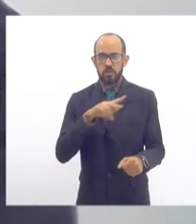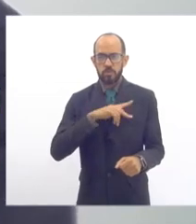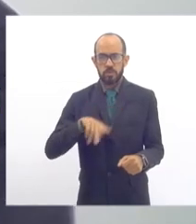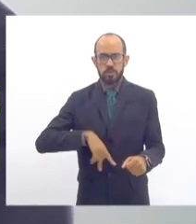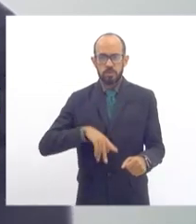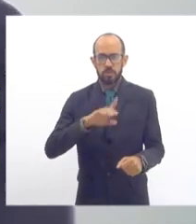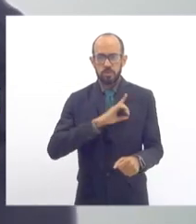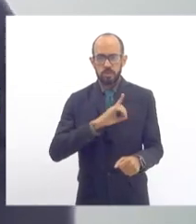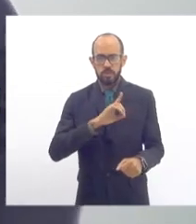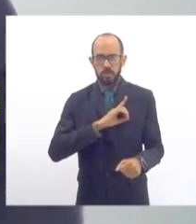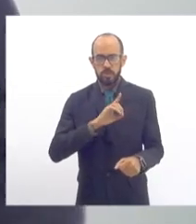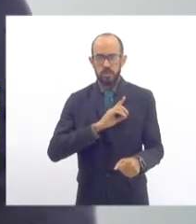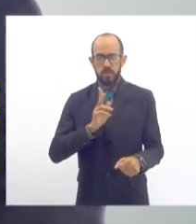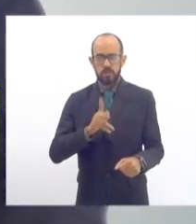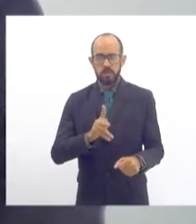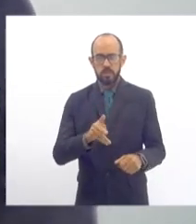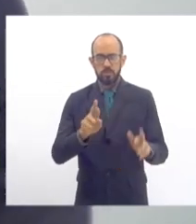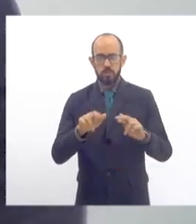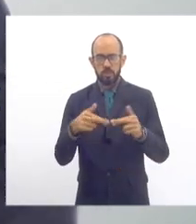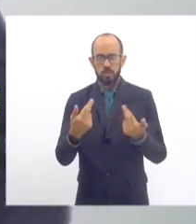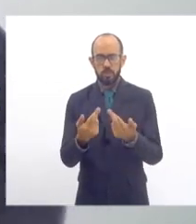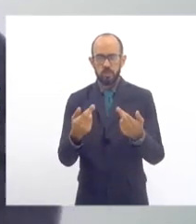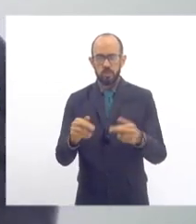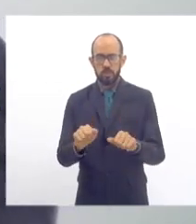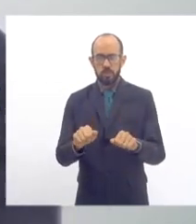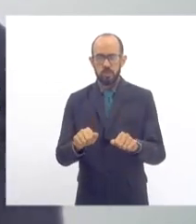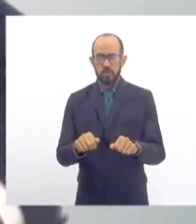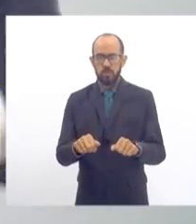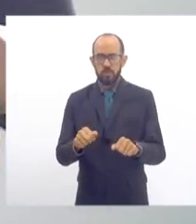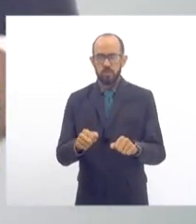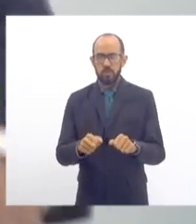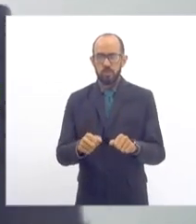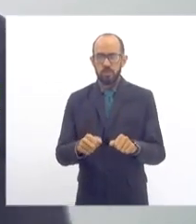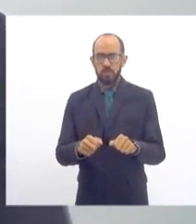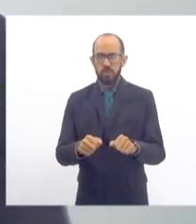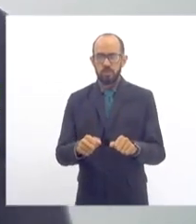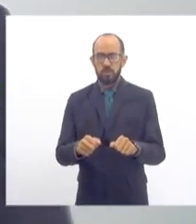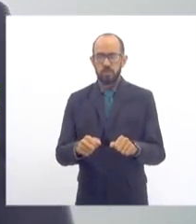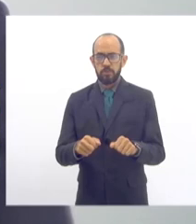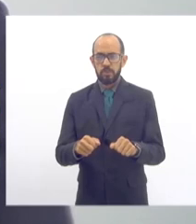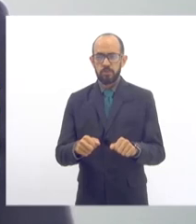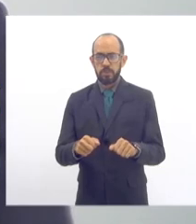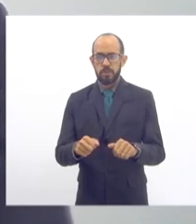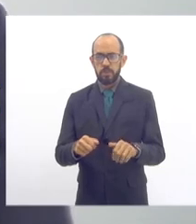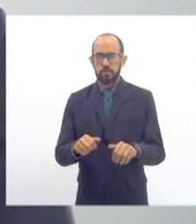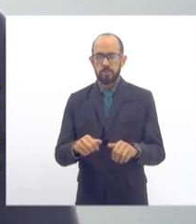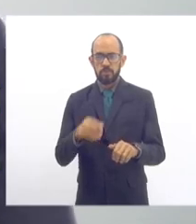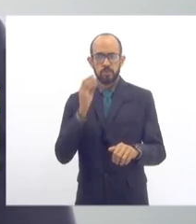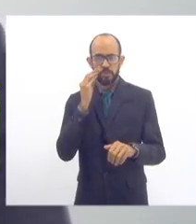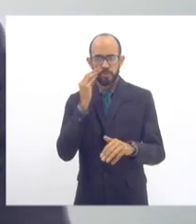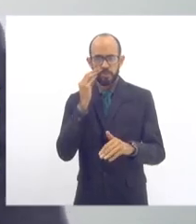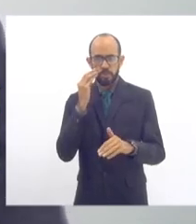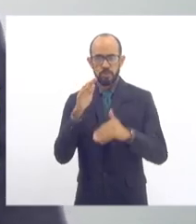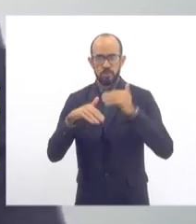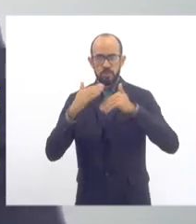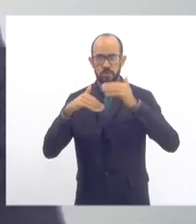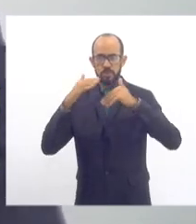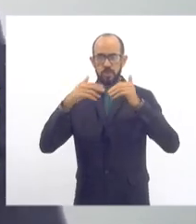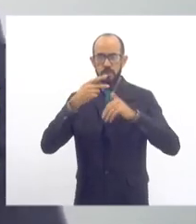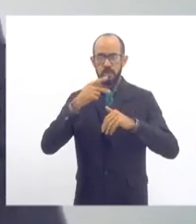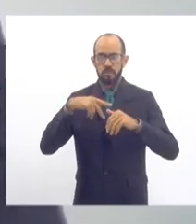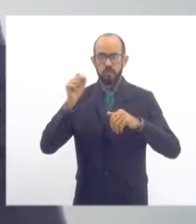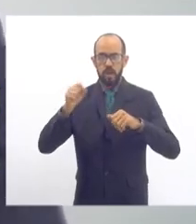bem amistosa, em diversas reuniões, a gente busca sempre avançar, ele fala do dissídio de